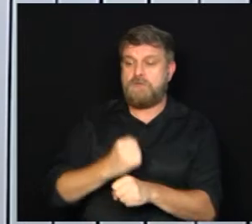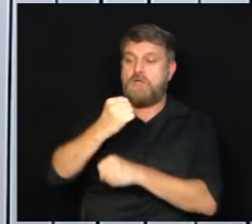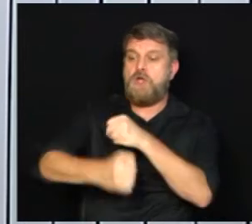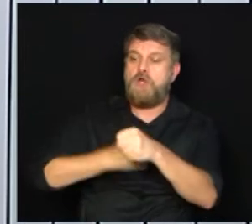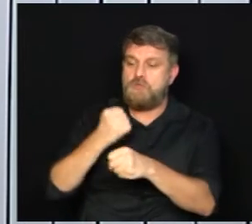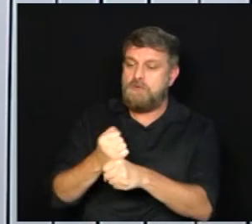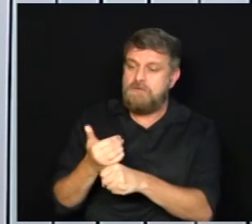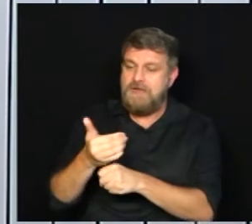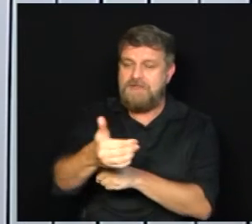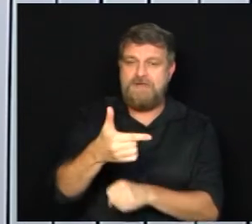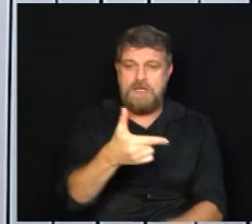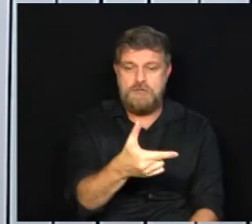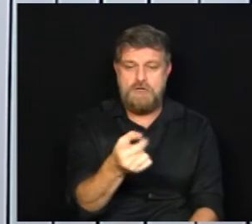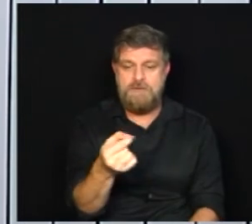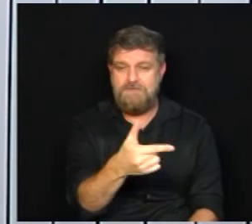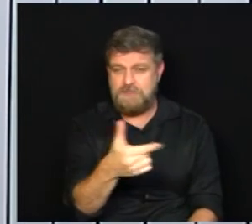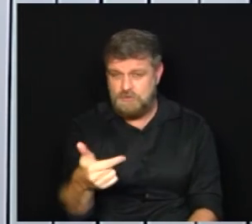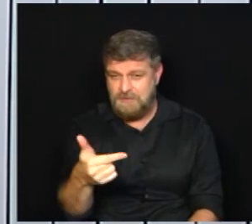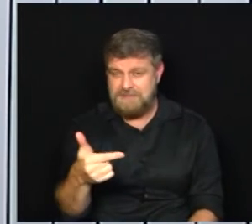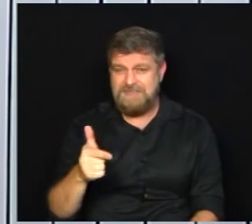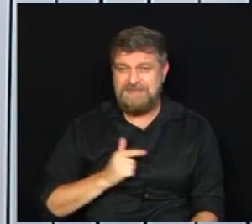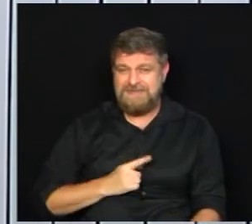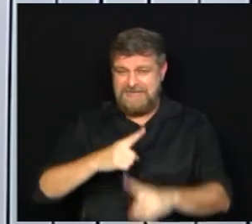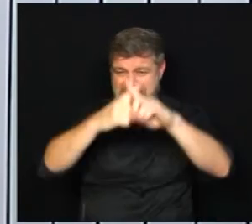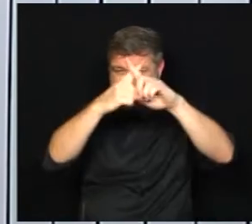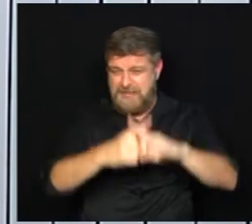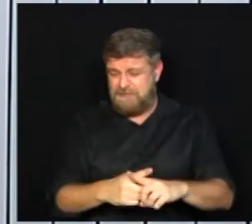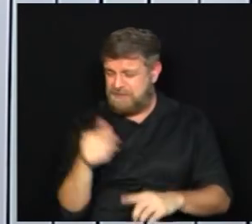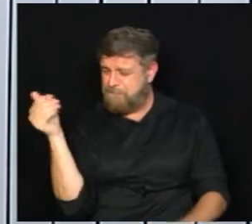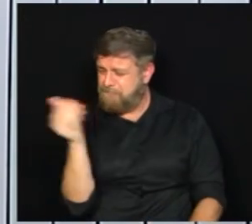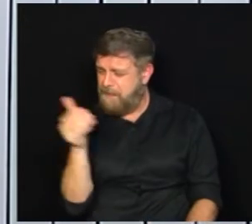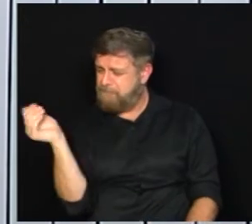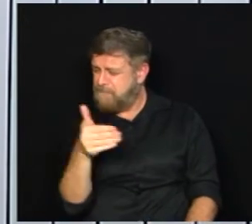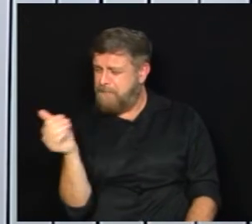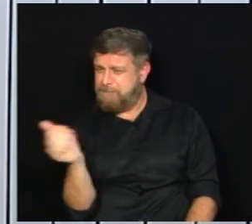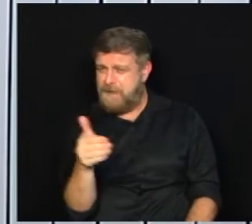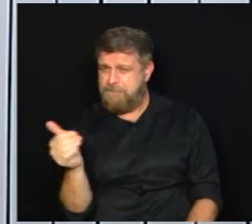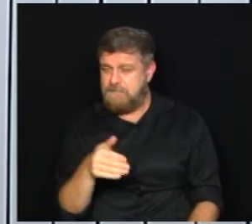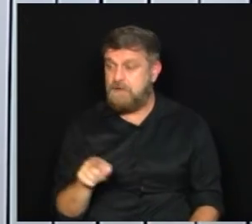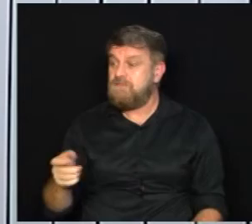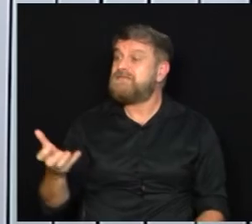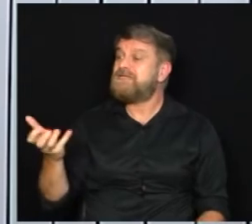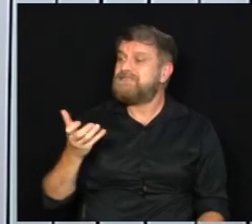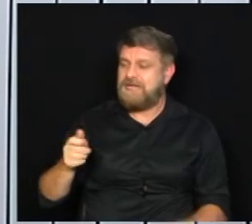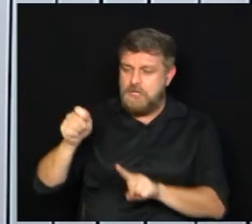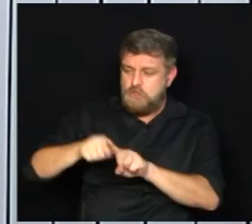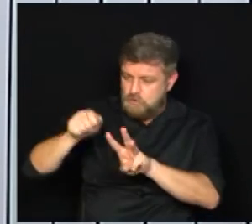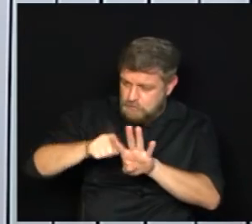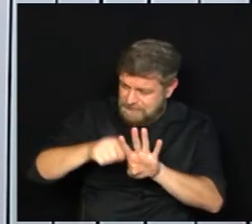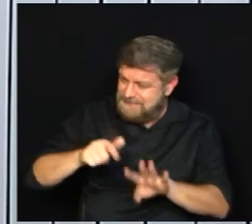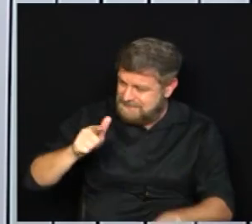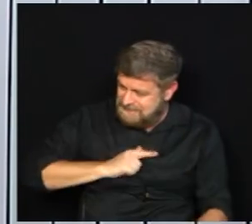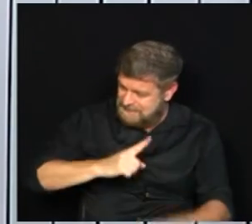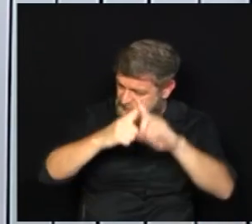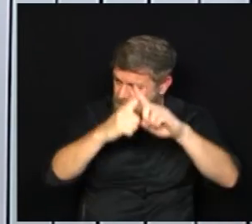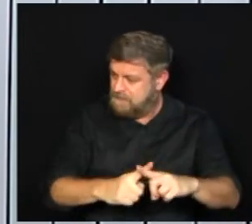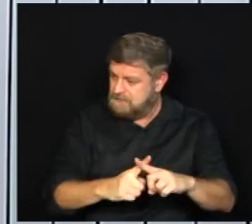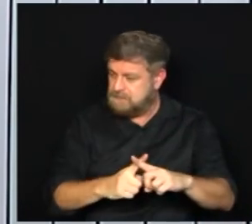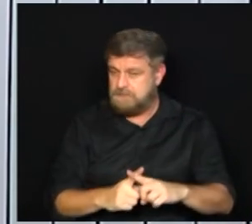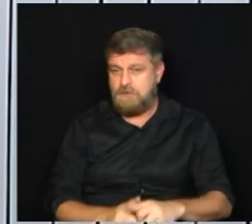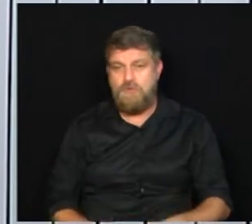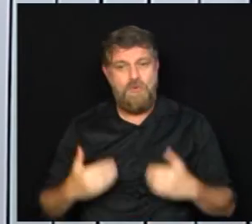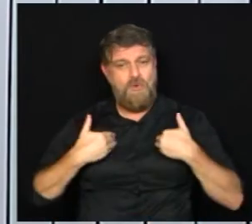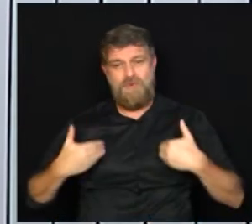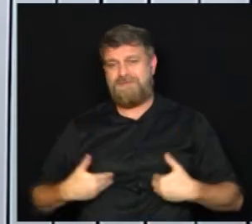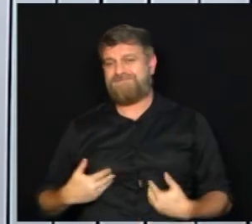vem, você tem muitas competições para disputar? Se você quiser, todo mês tem competição ou o